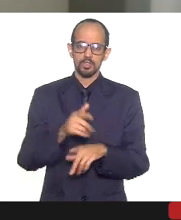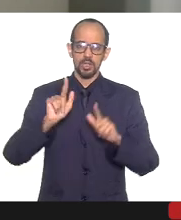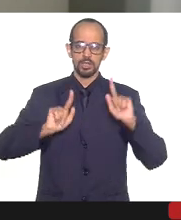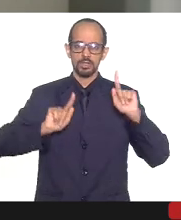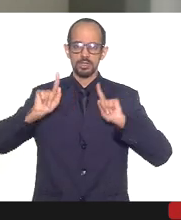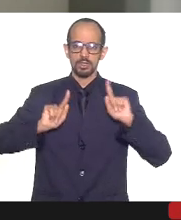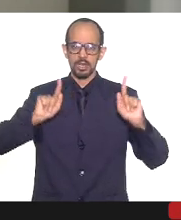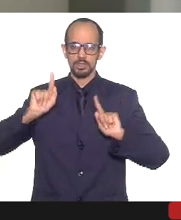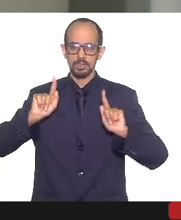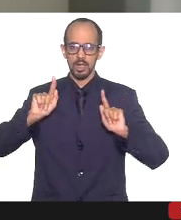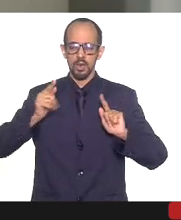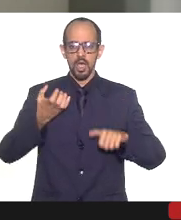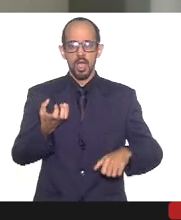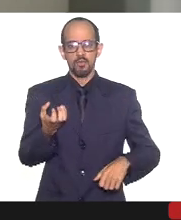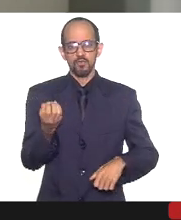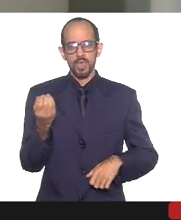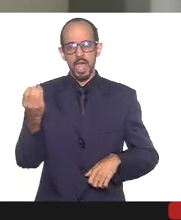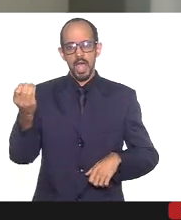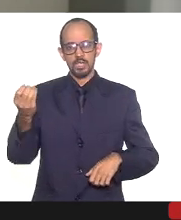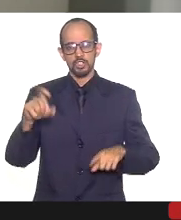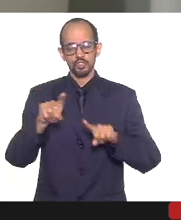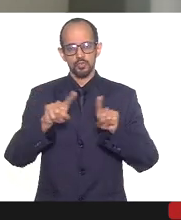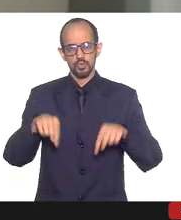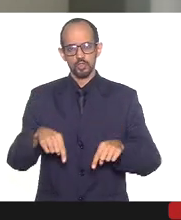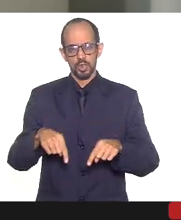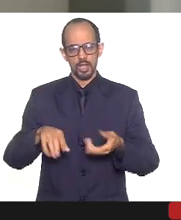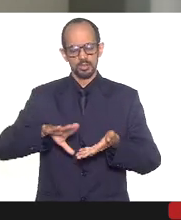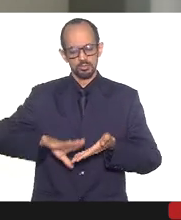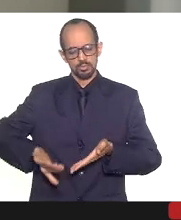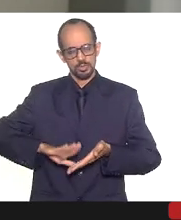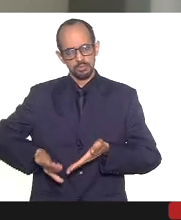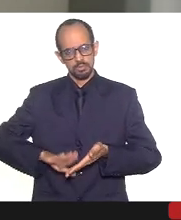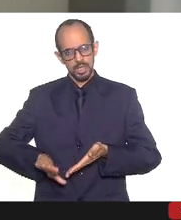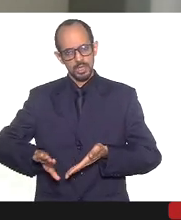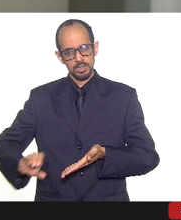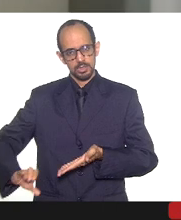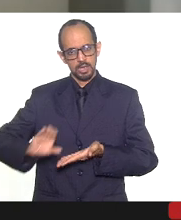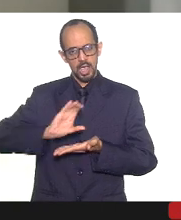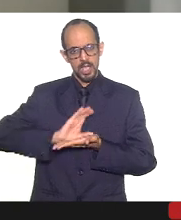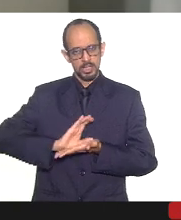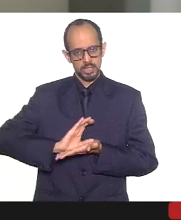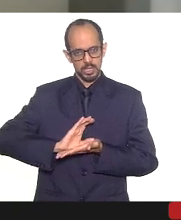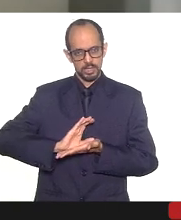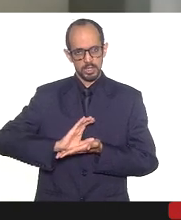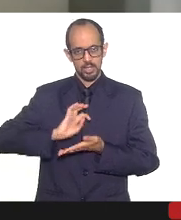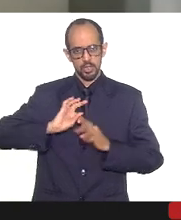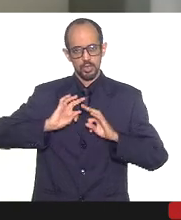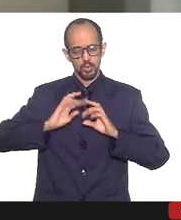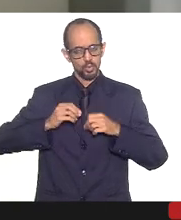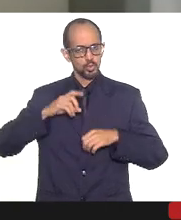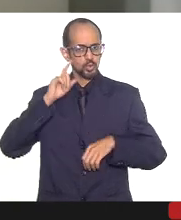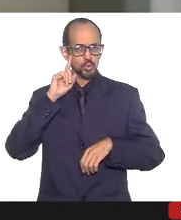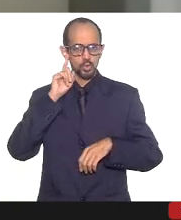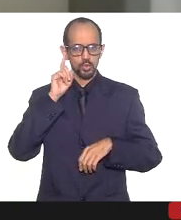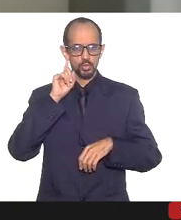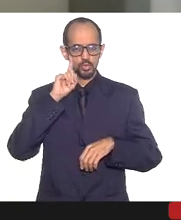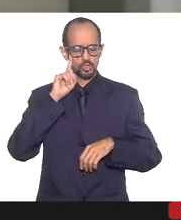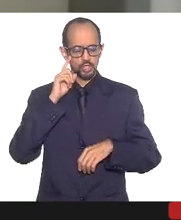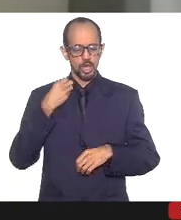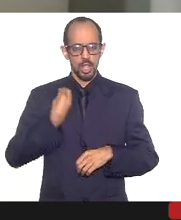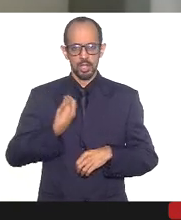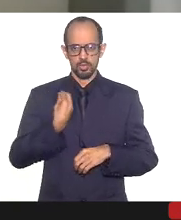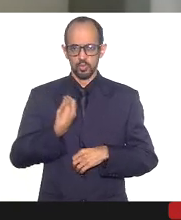às viagens de servidores, receitas, despesas, enfim, atualizado diariamente, deputado Flávio